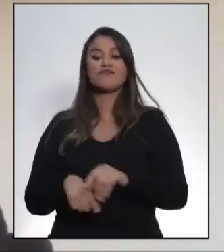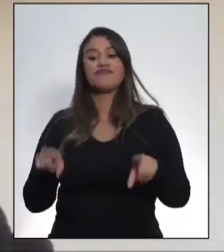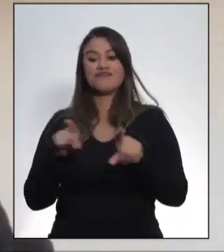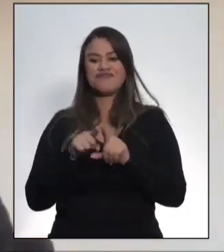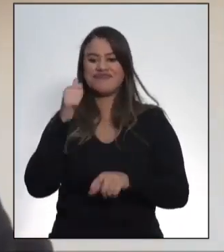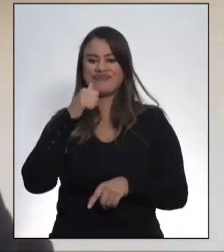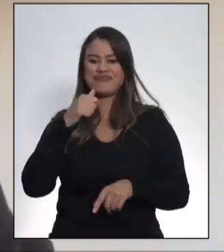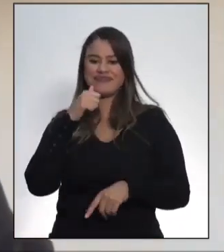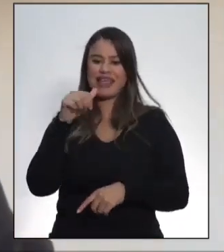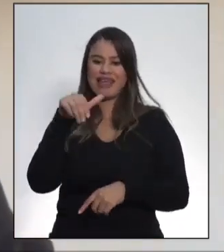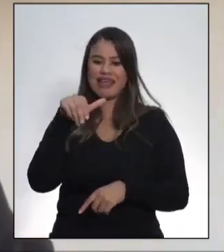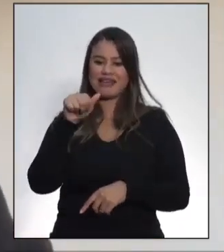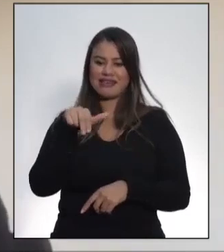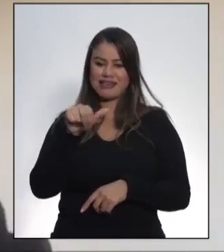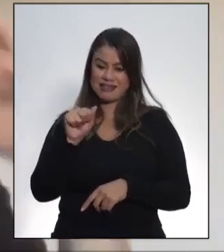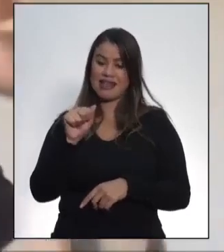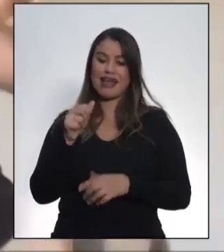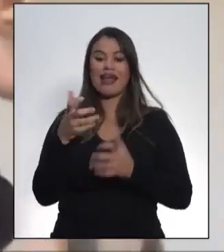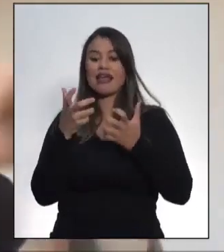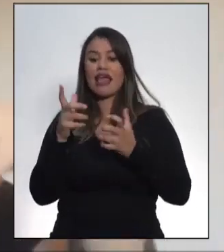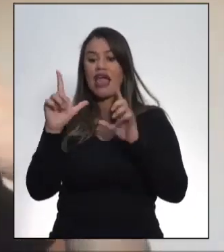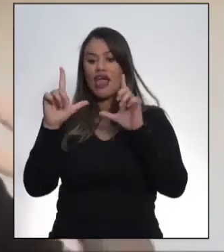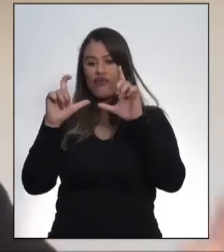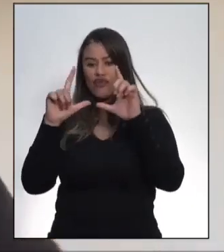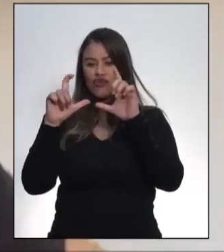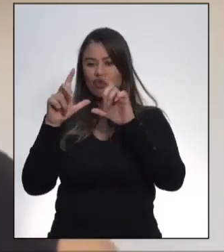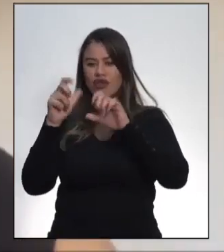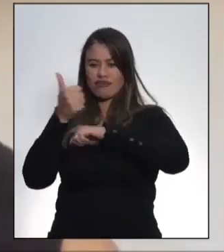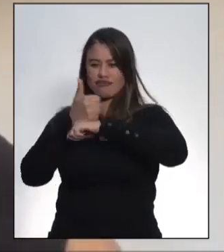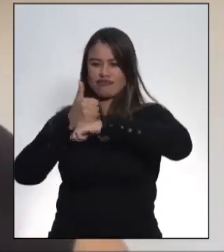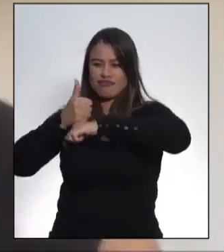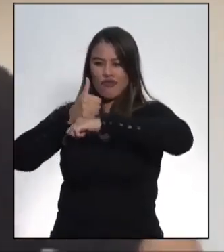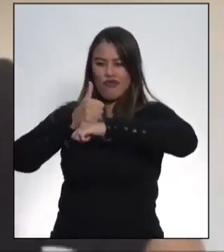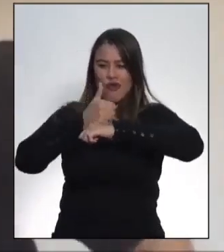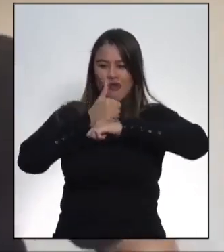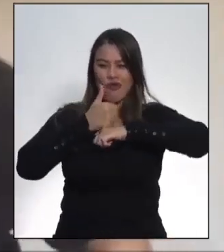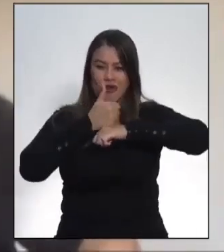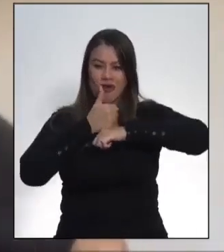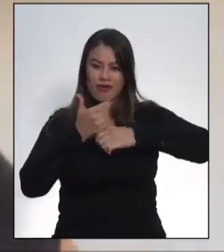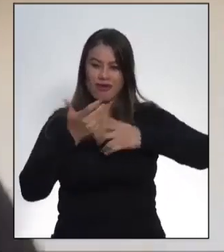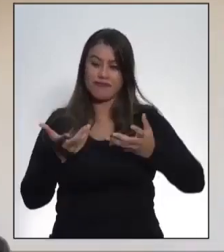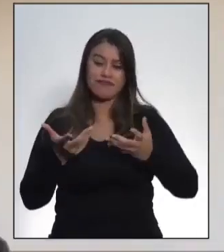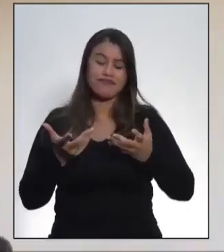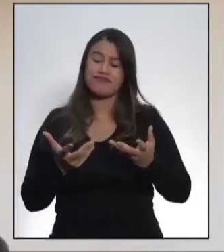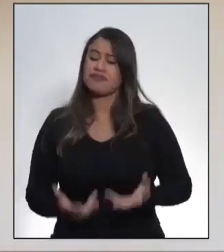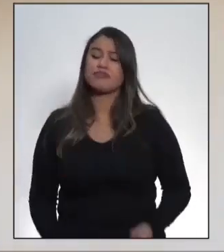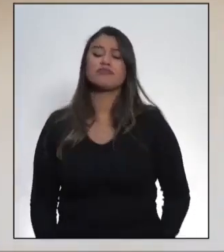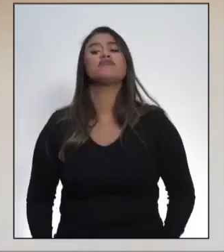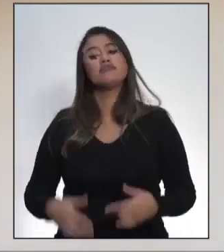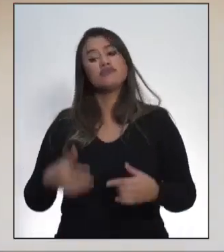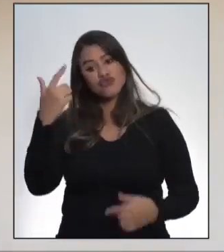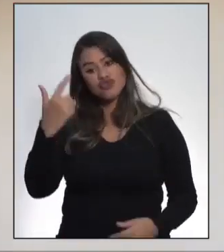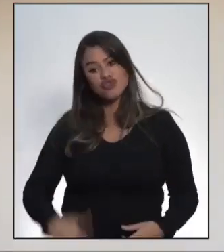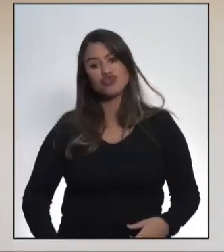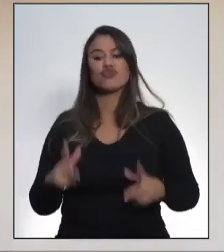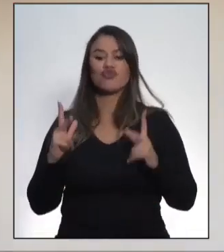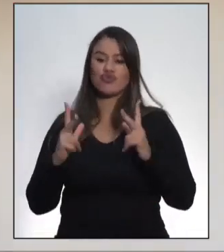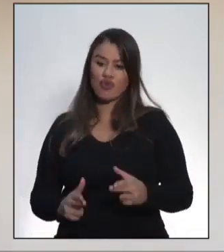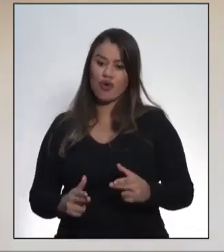com fotografia. E a ideia, a sequência básica, é mais ou menos a mesma. Se você